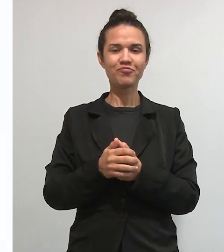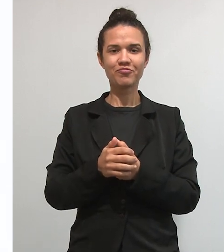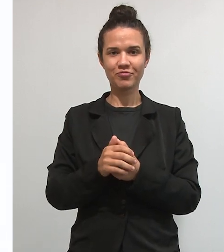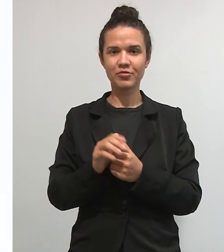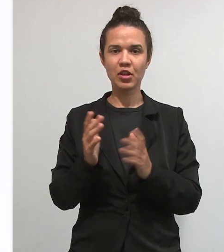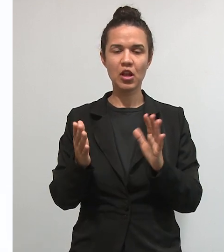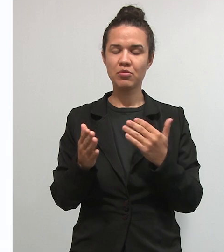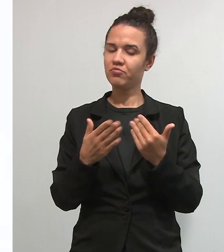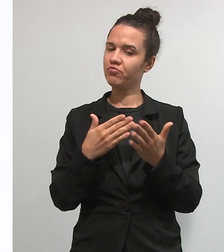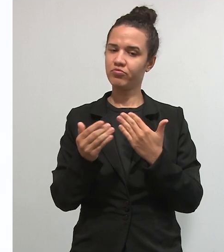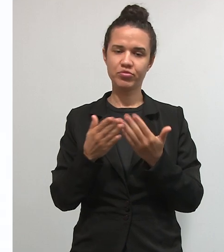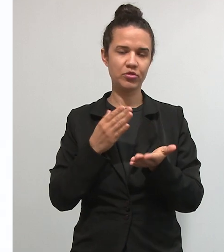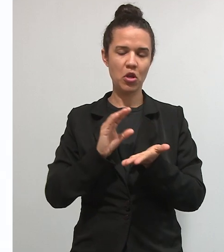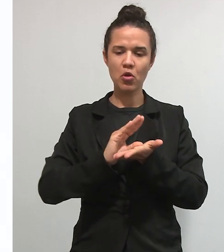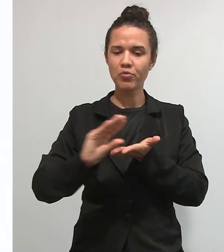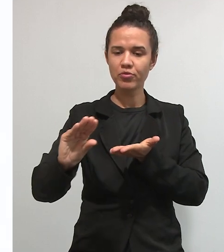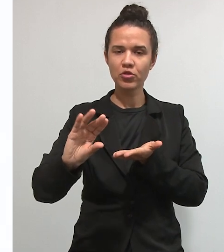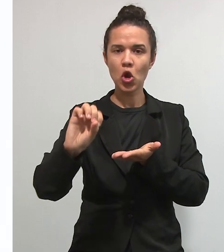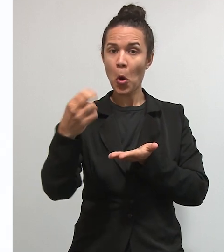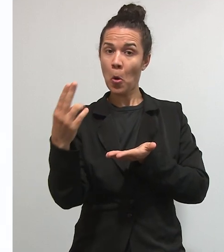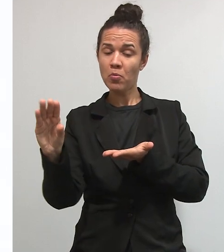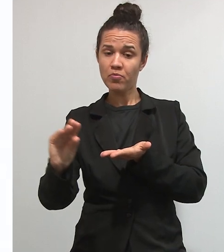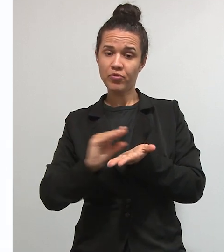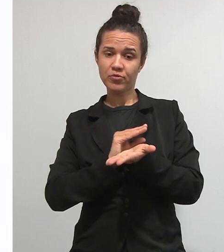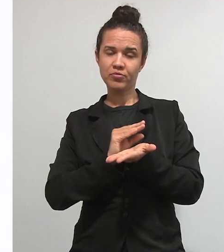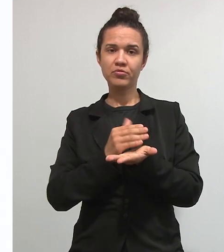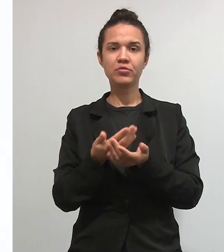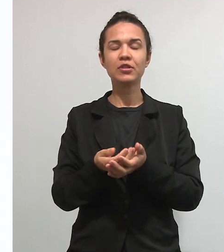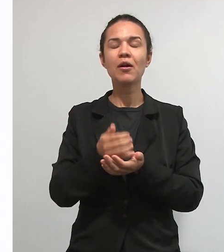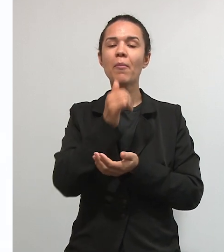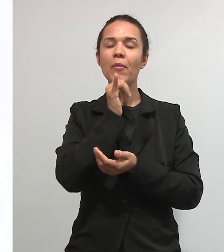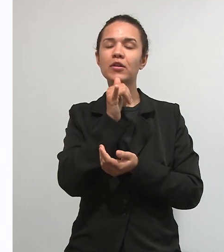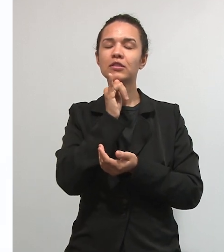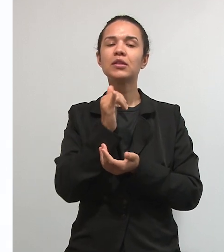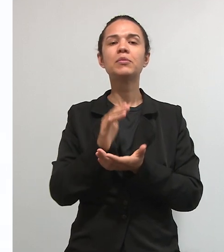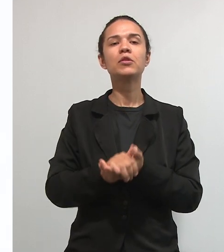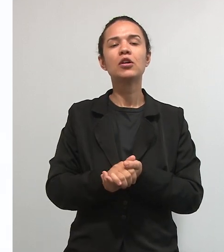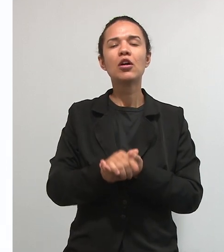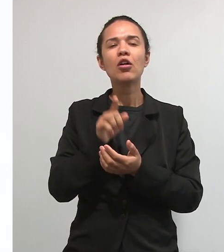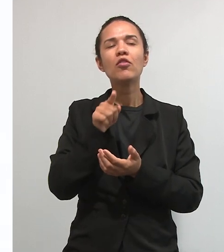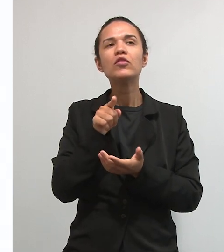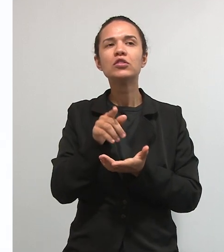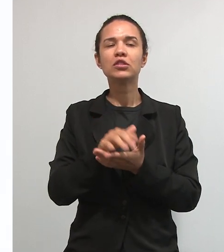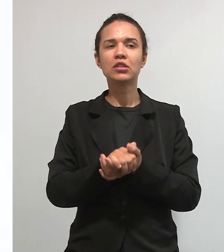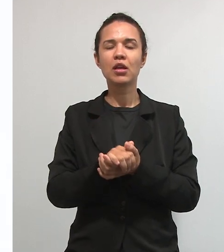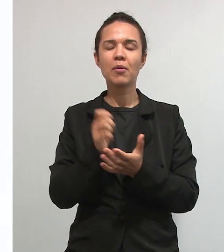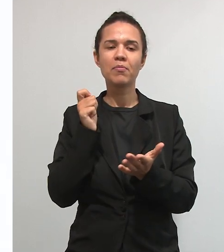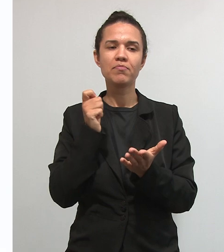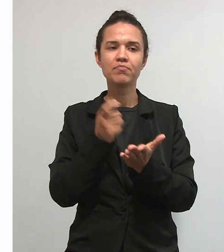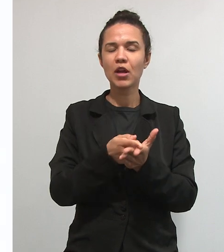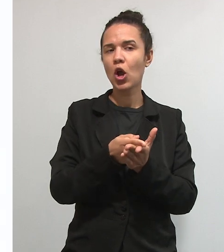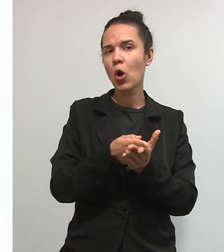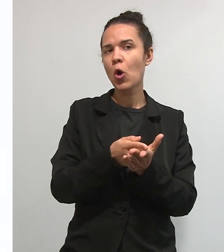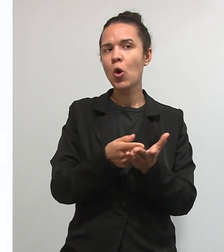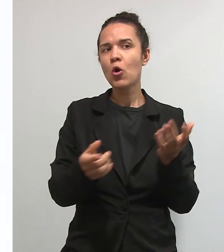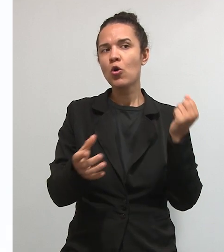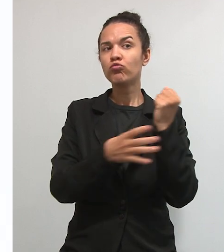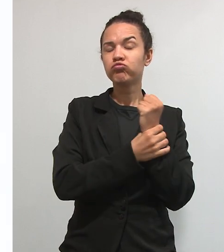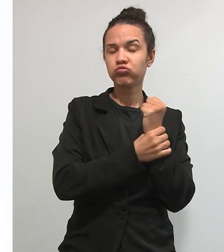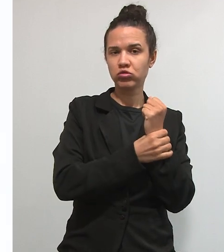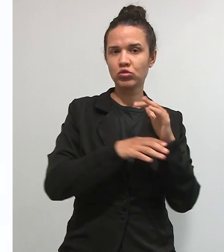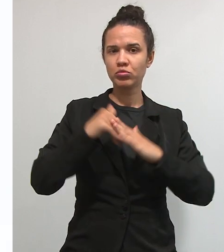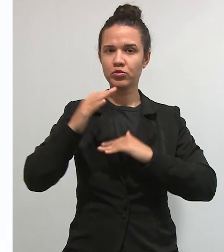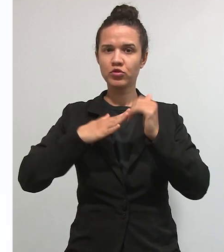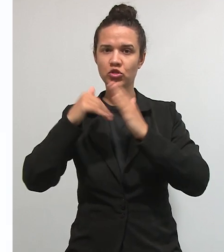Então, independe, se você contratou um seguro, por exemplo, para 12 meses, e você pagou já no